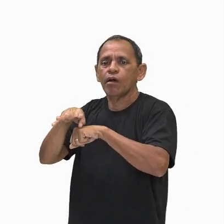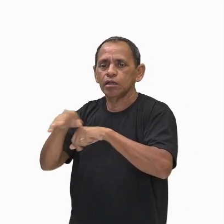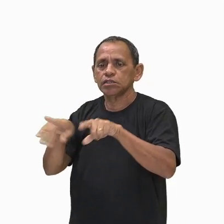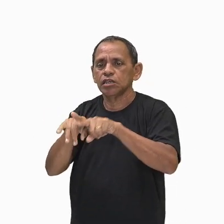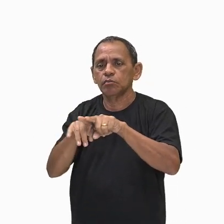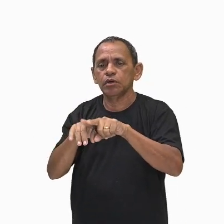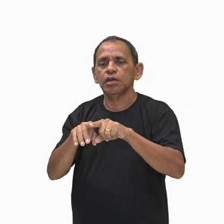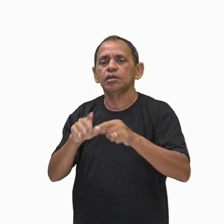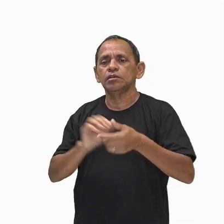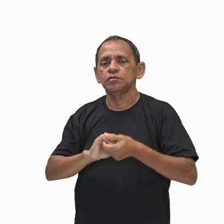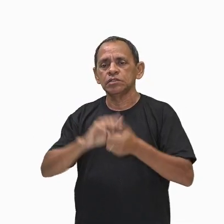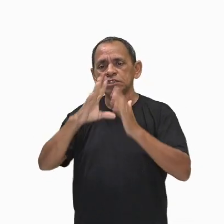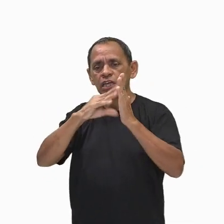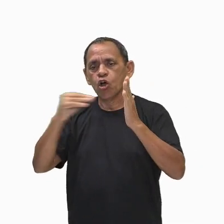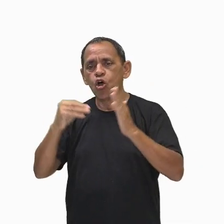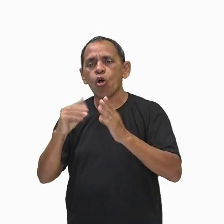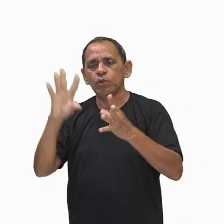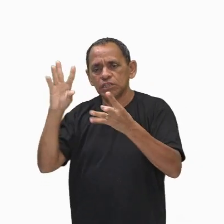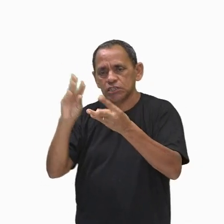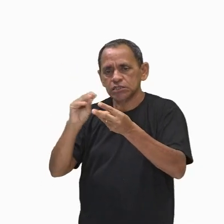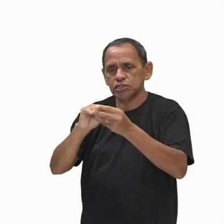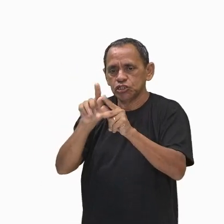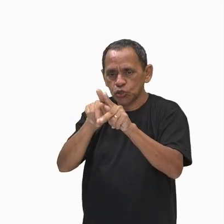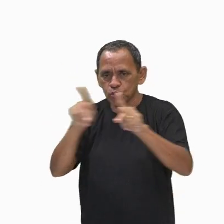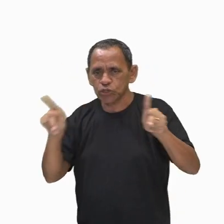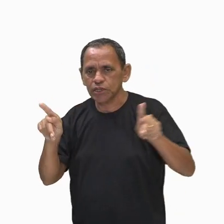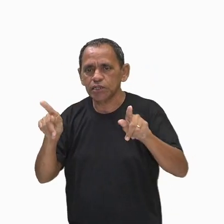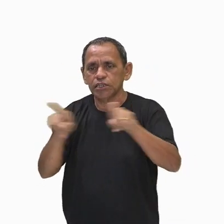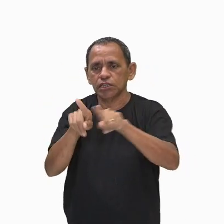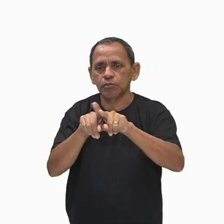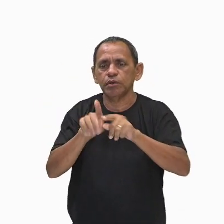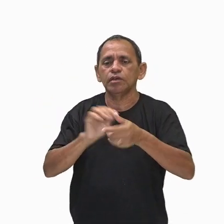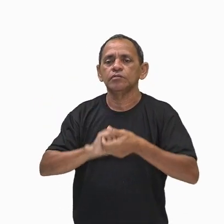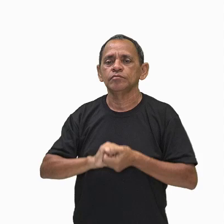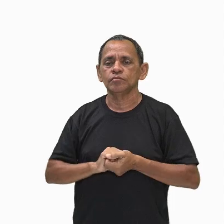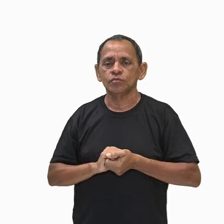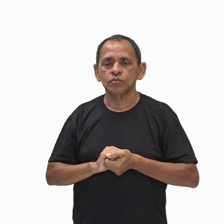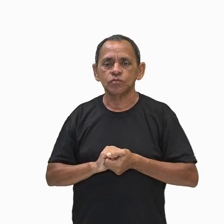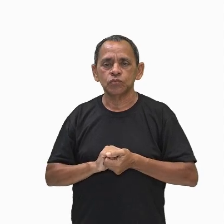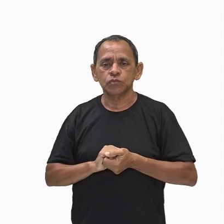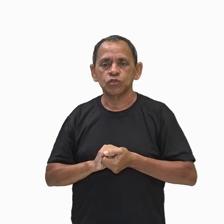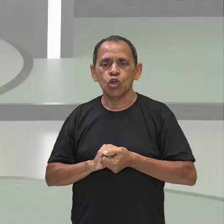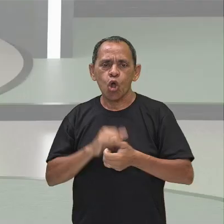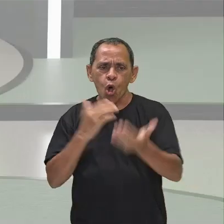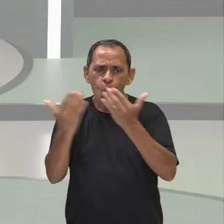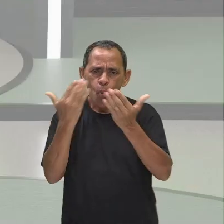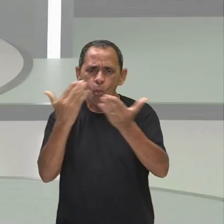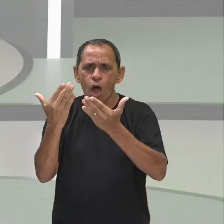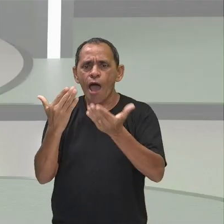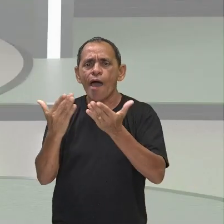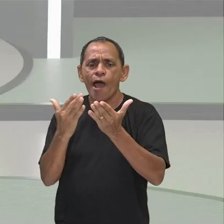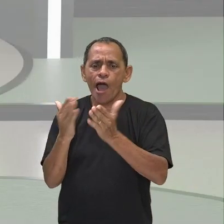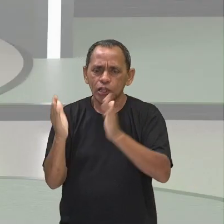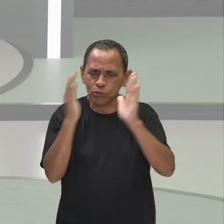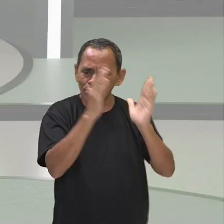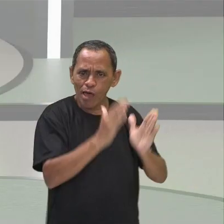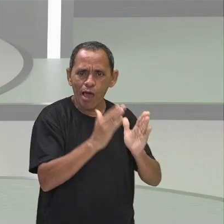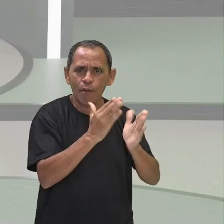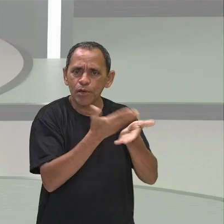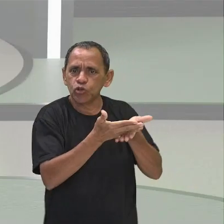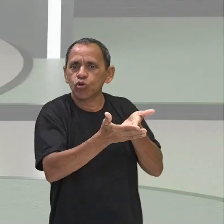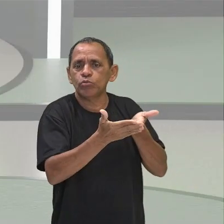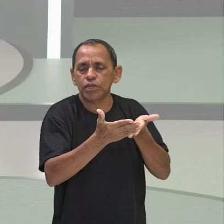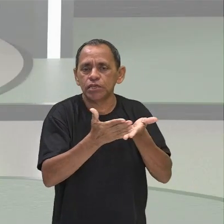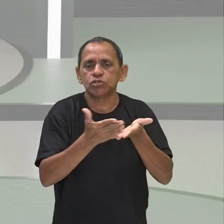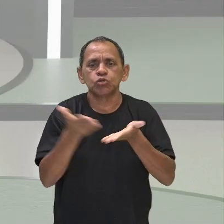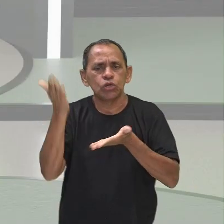de proteínas. Digamos que seja a etapa inicial, mas para que vocês entendam um pouquinho quem são os agentes, quem